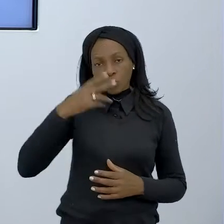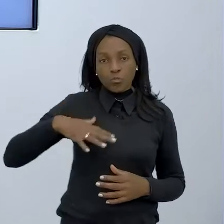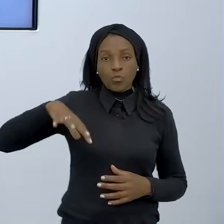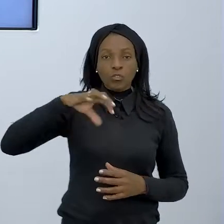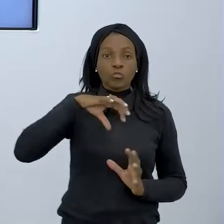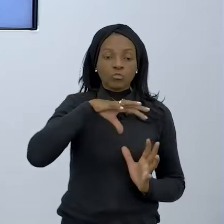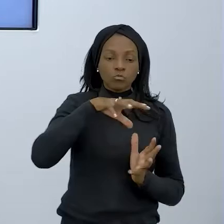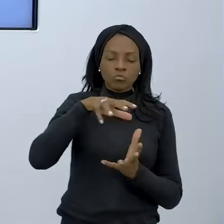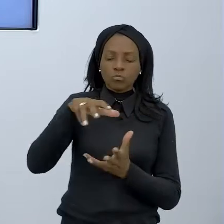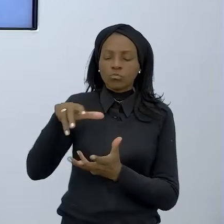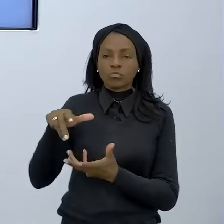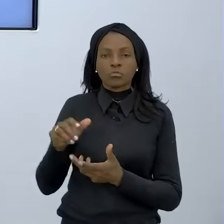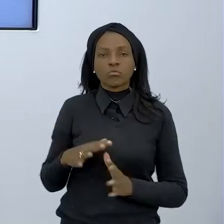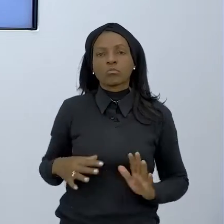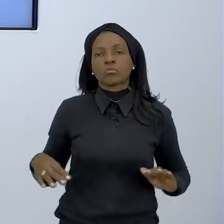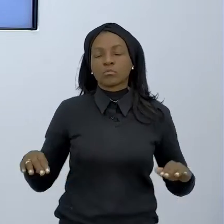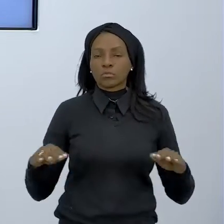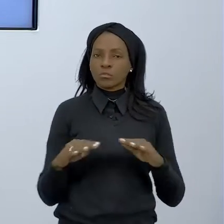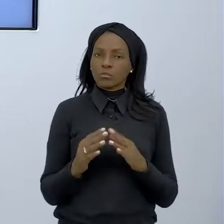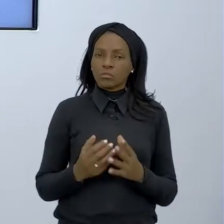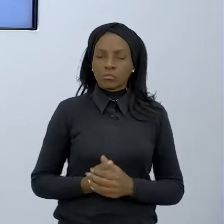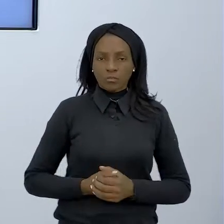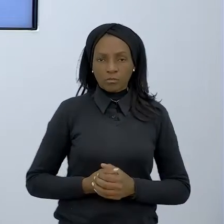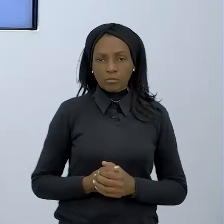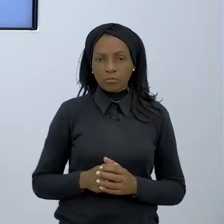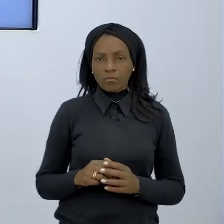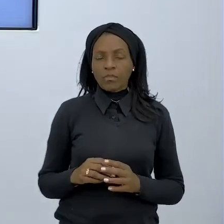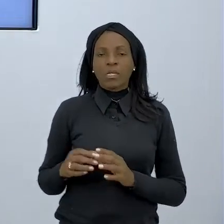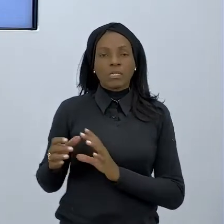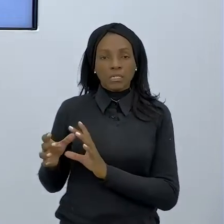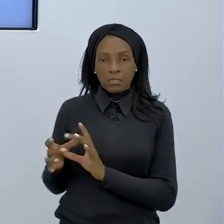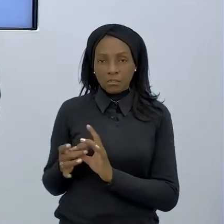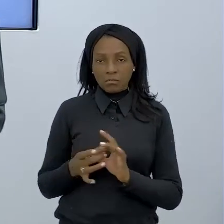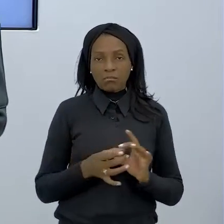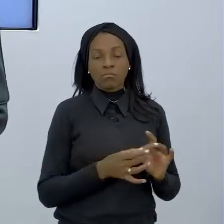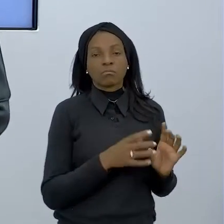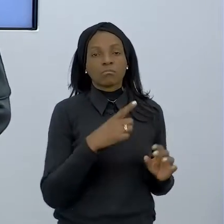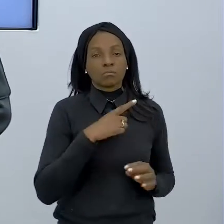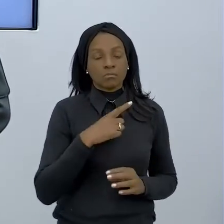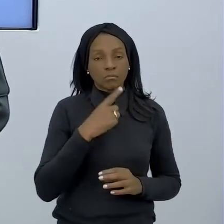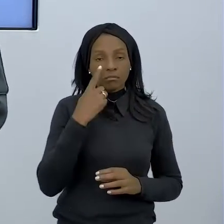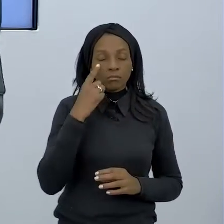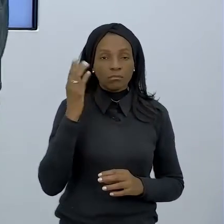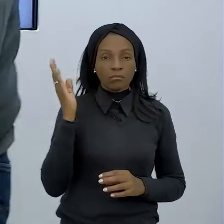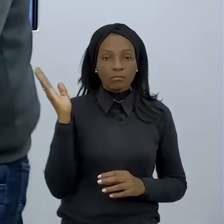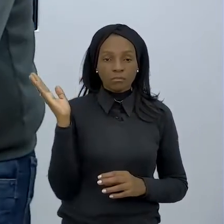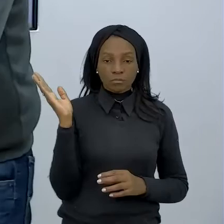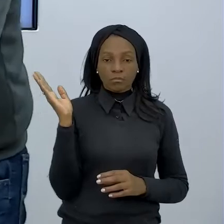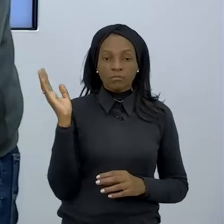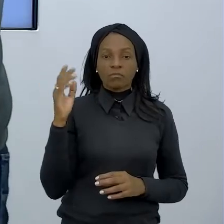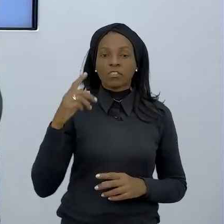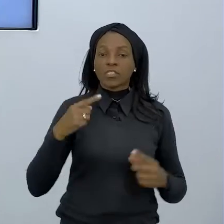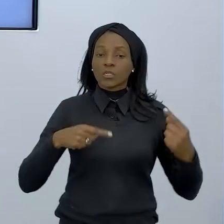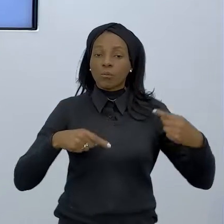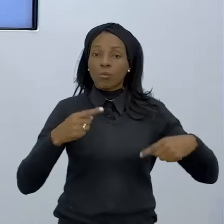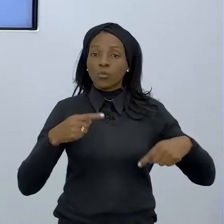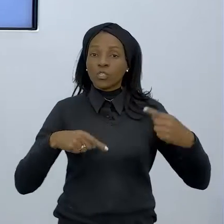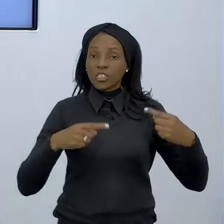tudo isso não deixa de estar relacionado, olha bem aqui, com